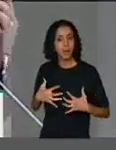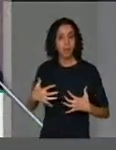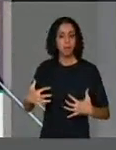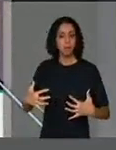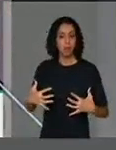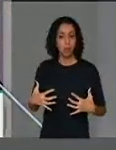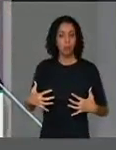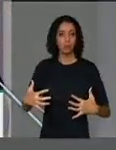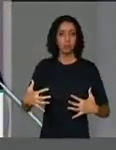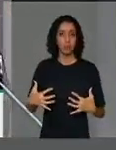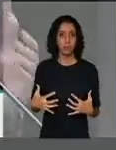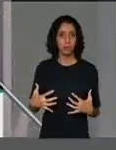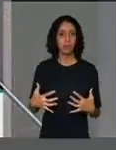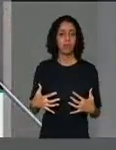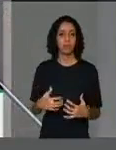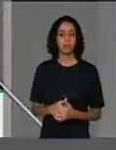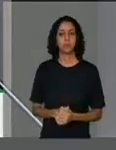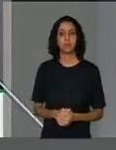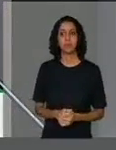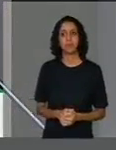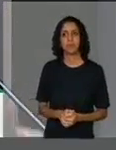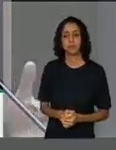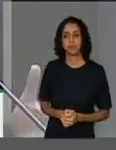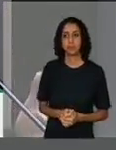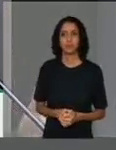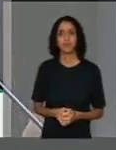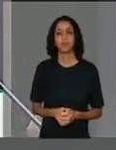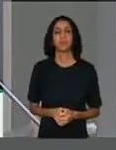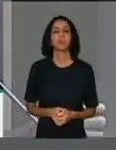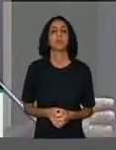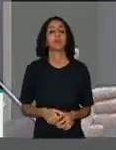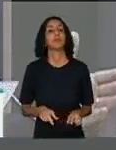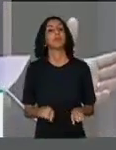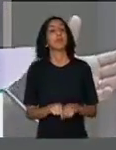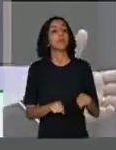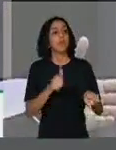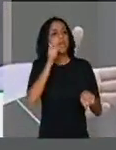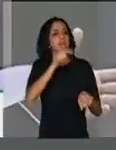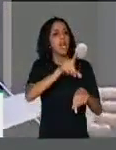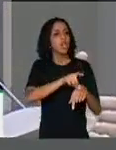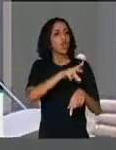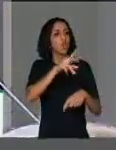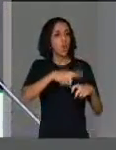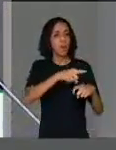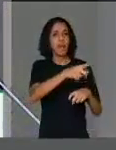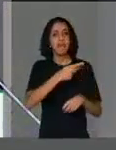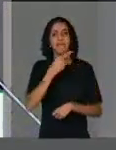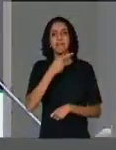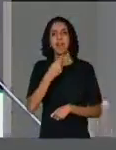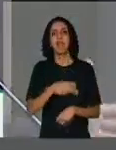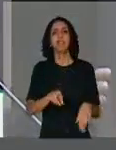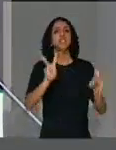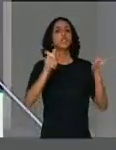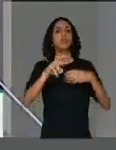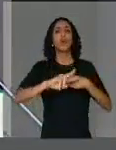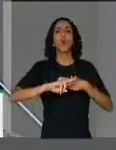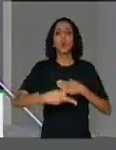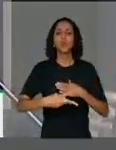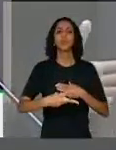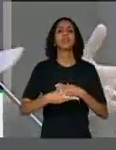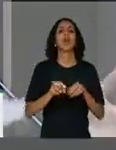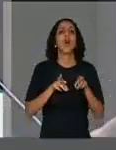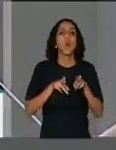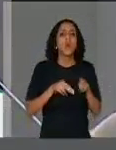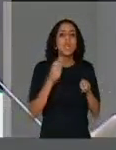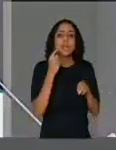Certamente, a doutora Cristina Lemos Fúria também vai nos falar aqui dos impactos do tabagismo no câncer de